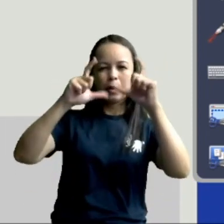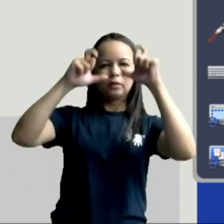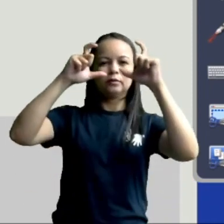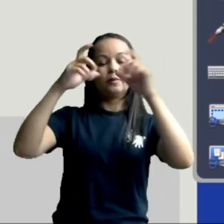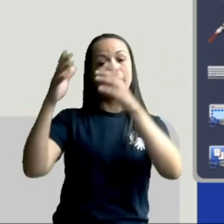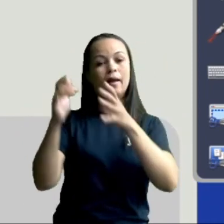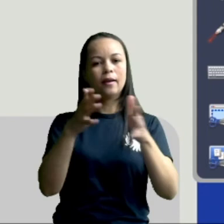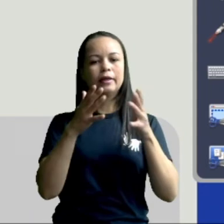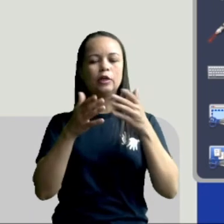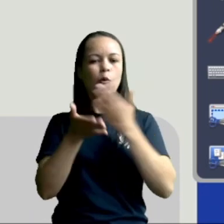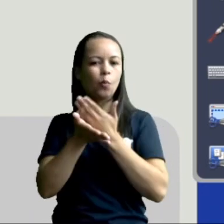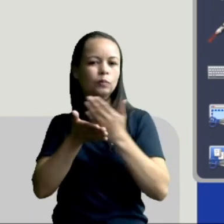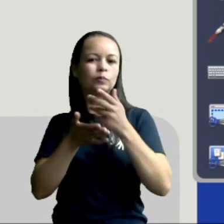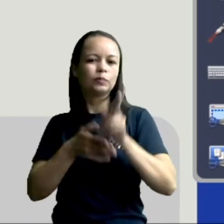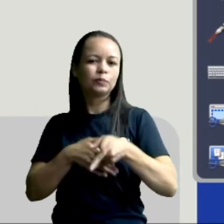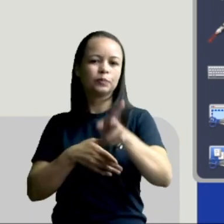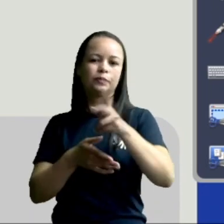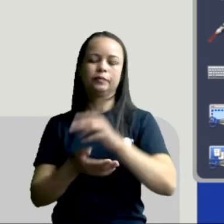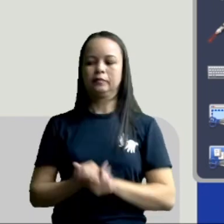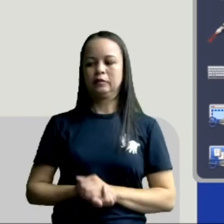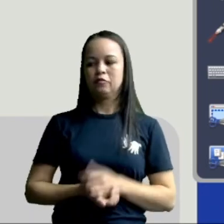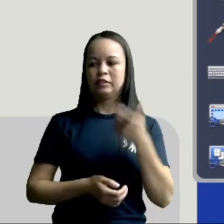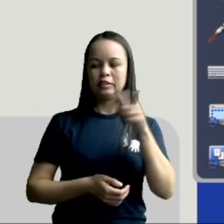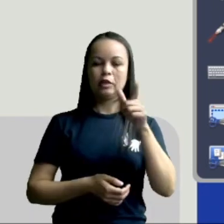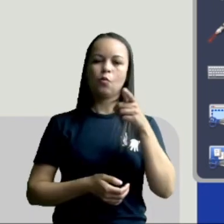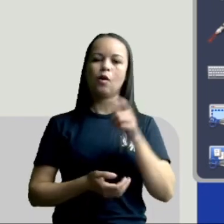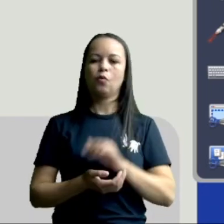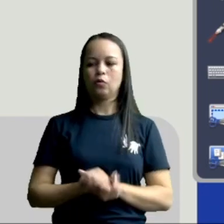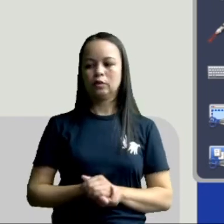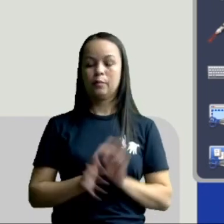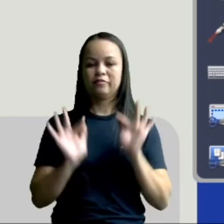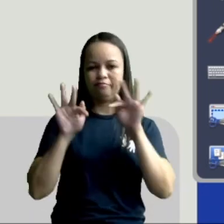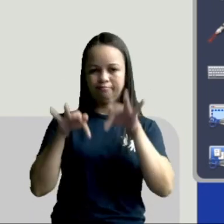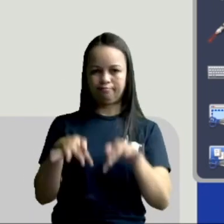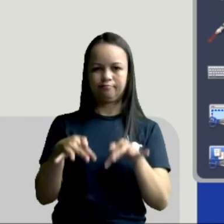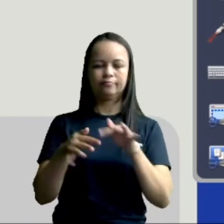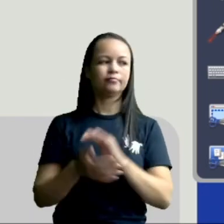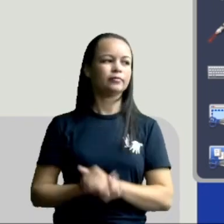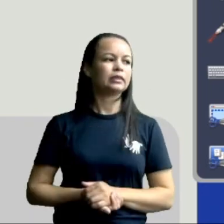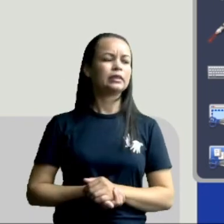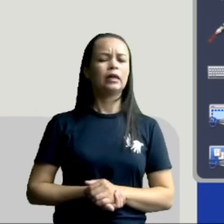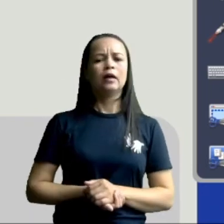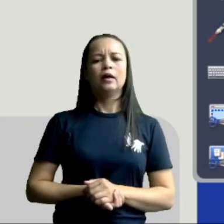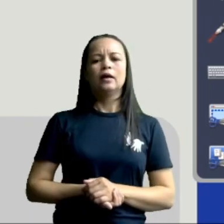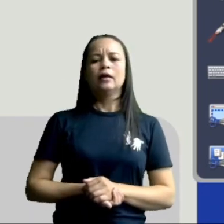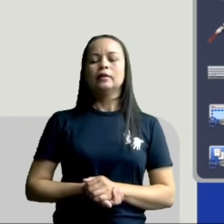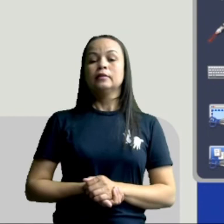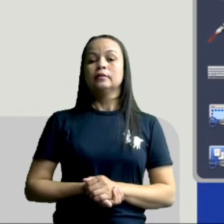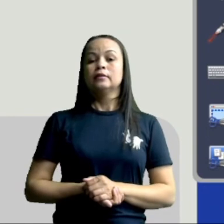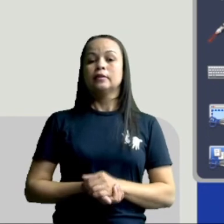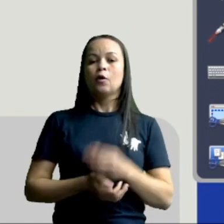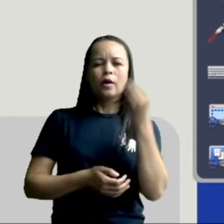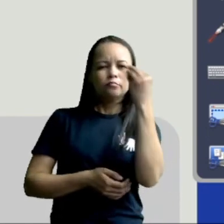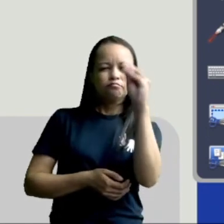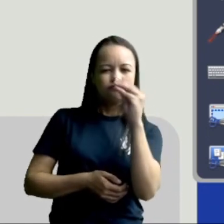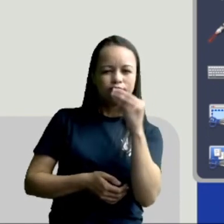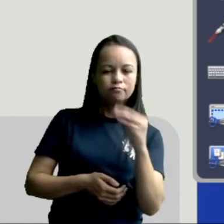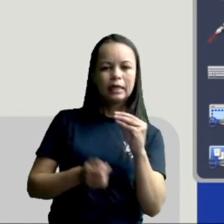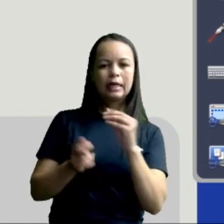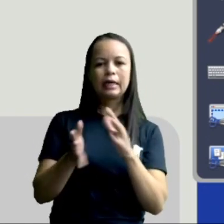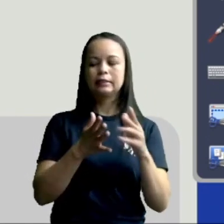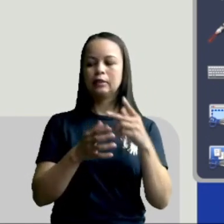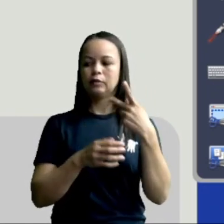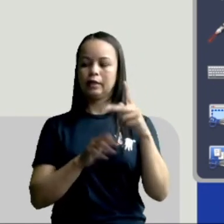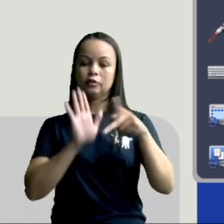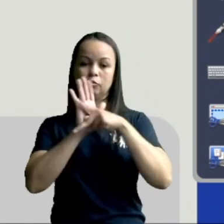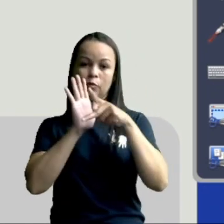e continua. Vamos fazer mais uma questão aqui para a gente finalizar. São as aplicações